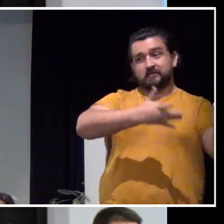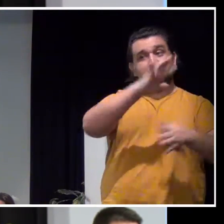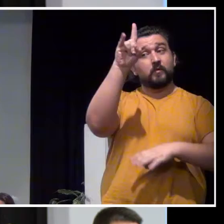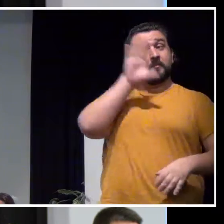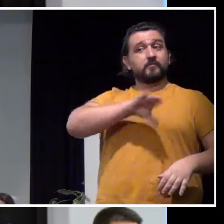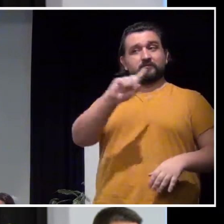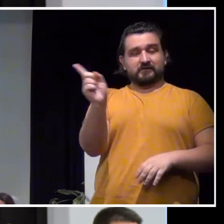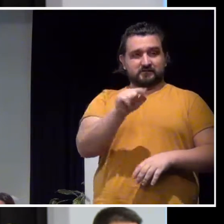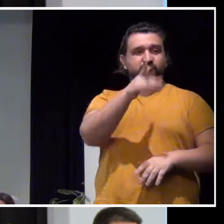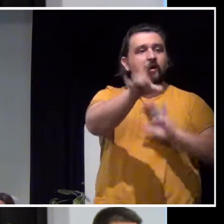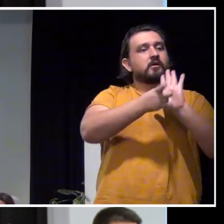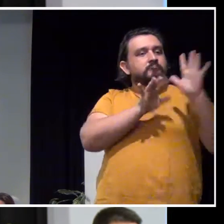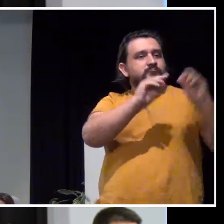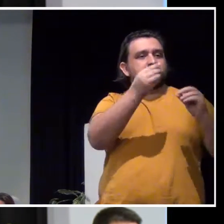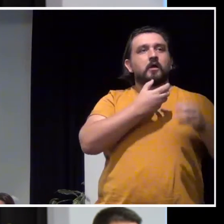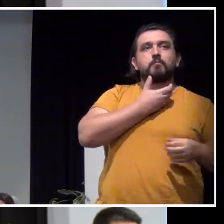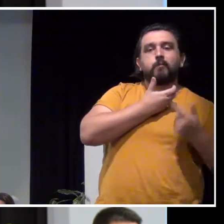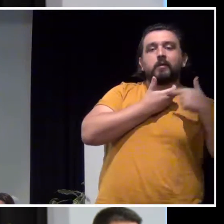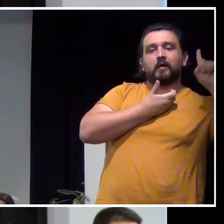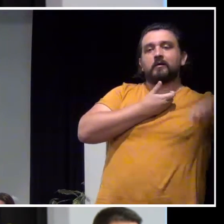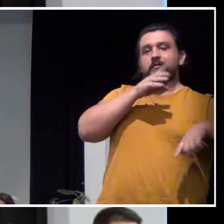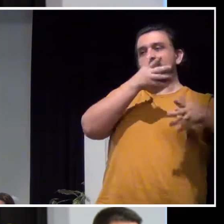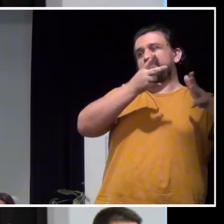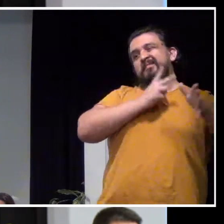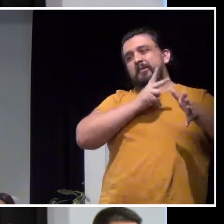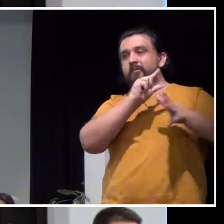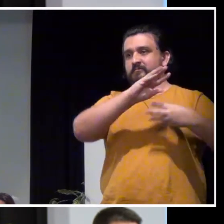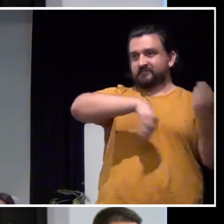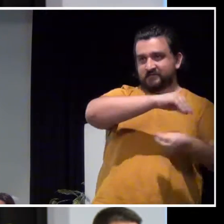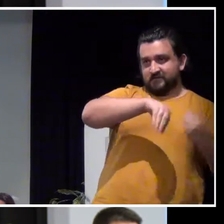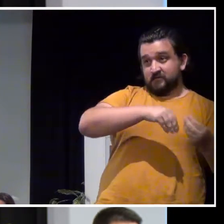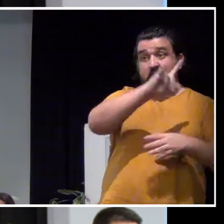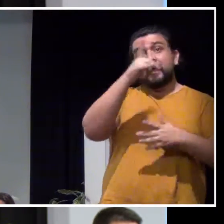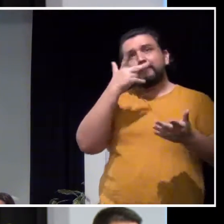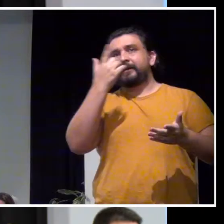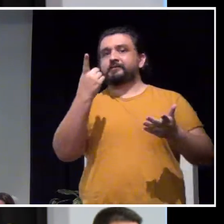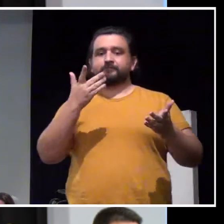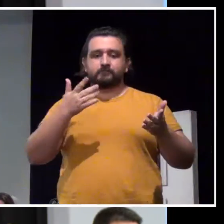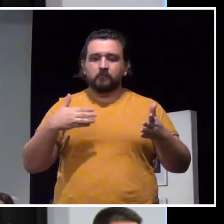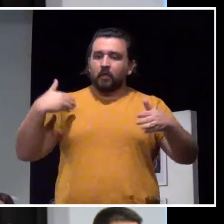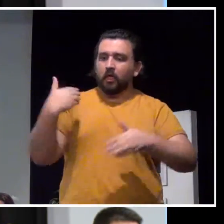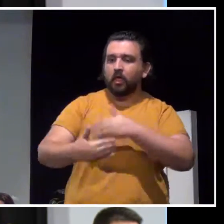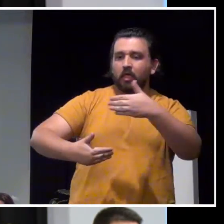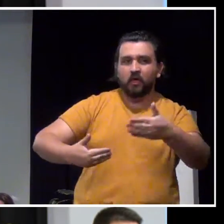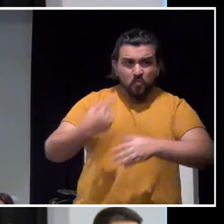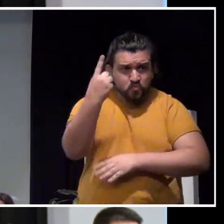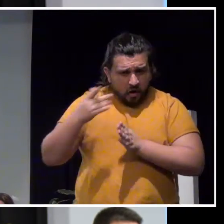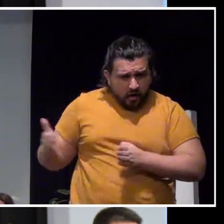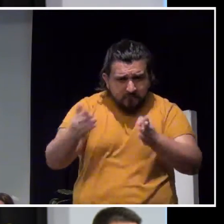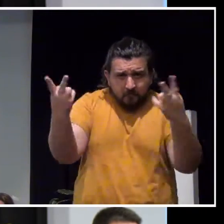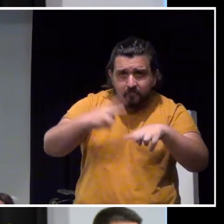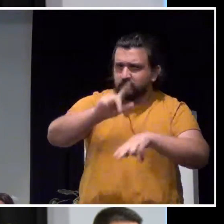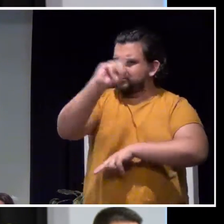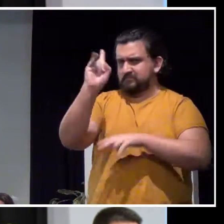de sinais. Então, é todo um caminhar, e não tem uma forma só para o aluno se sentir